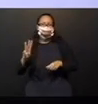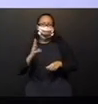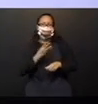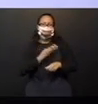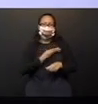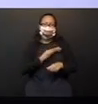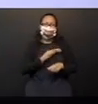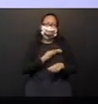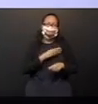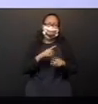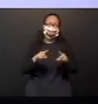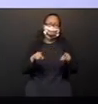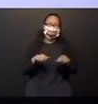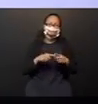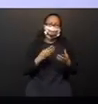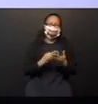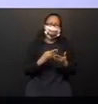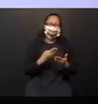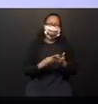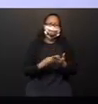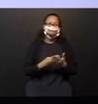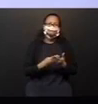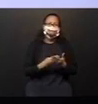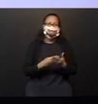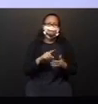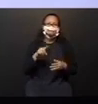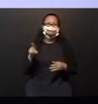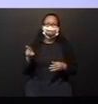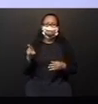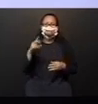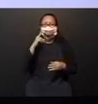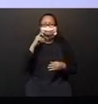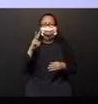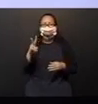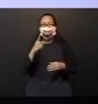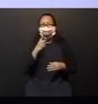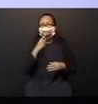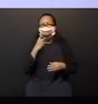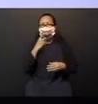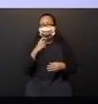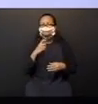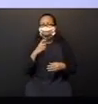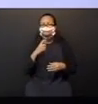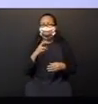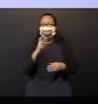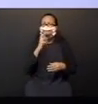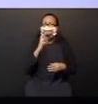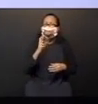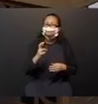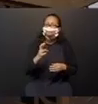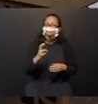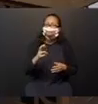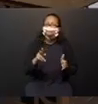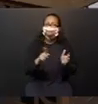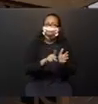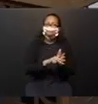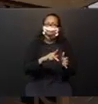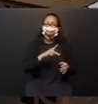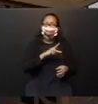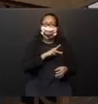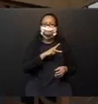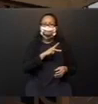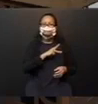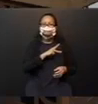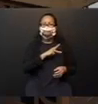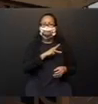classe. Novamente, vocês estão vendo ali, ó, em vermelho, respostas pessoais. Por que respostas pessoais? Porque